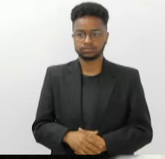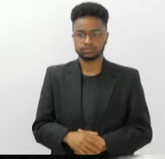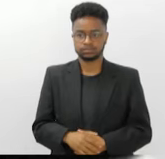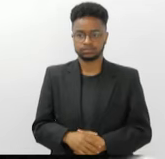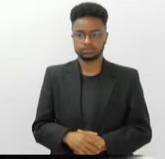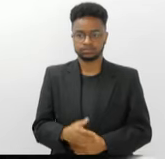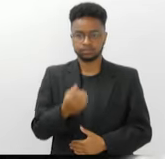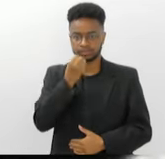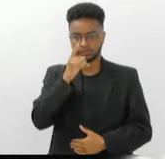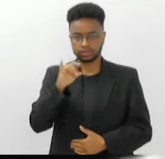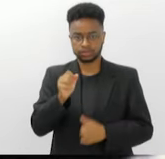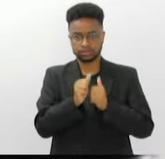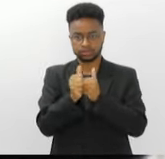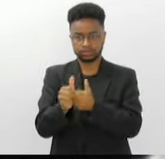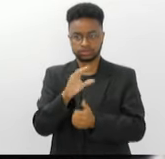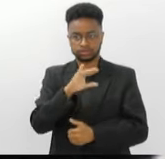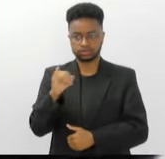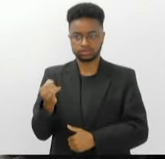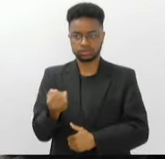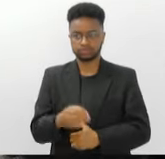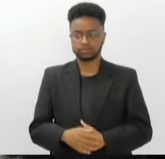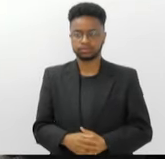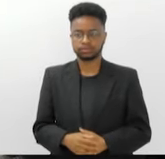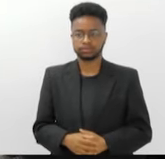Bom dia, presidente, acompanha CCJ.